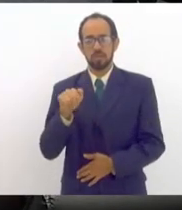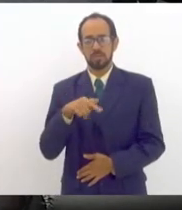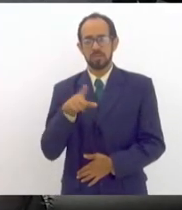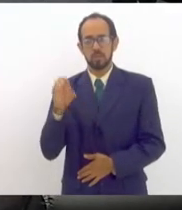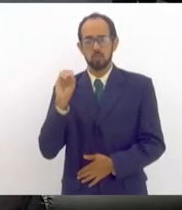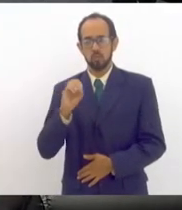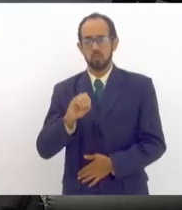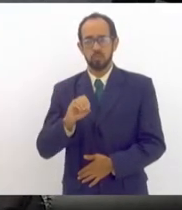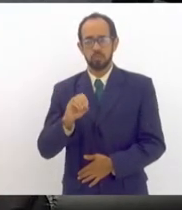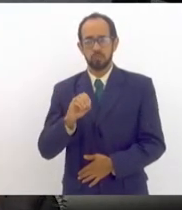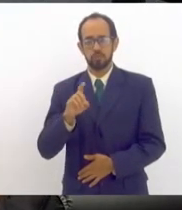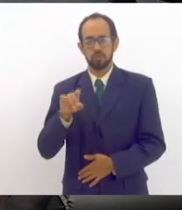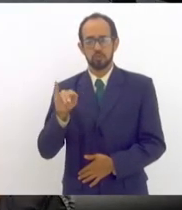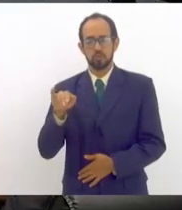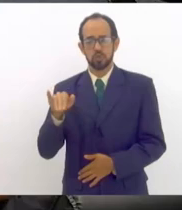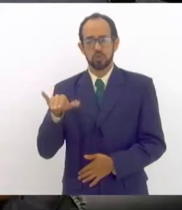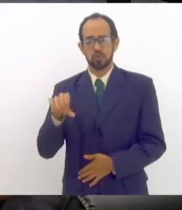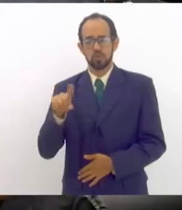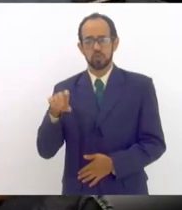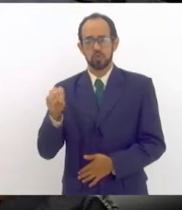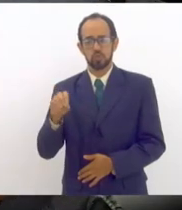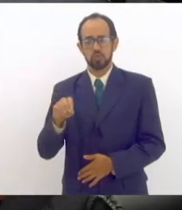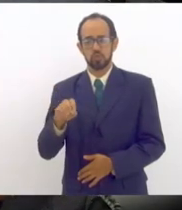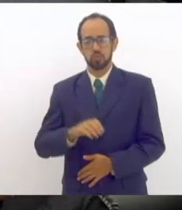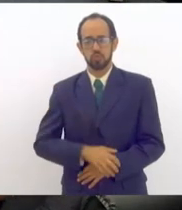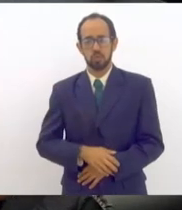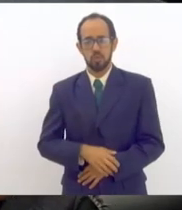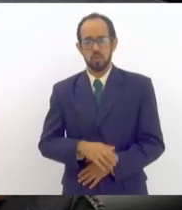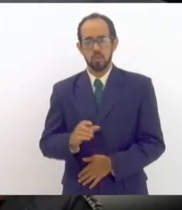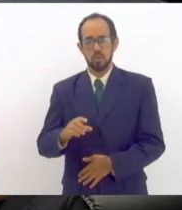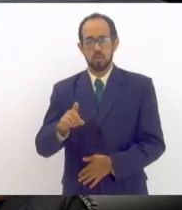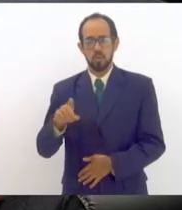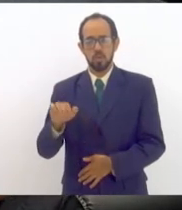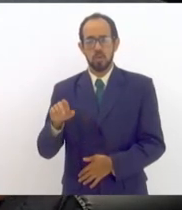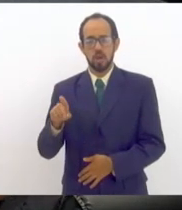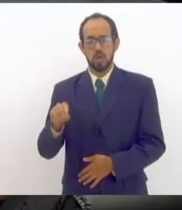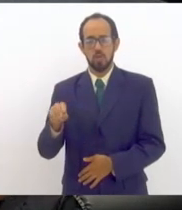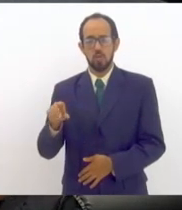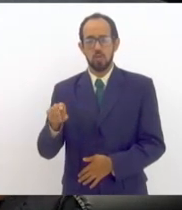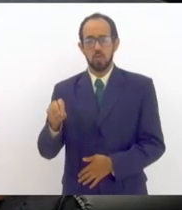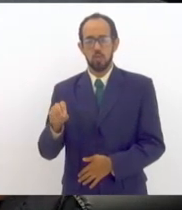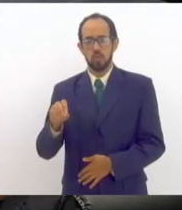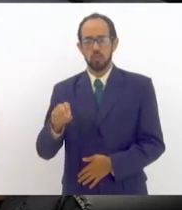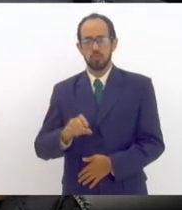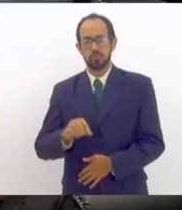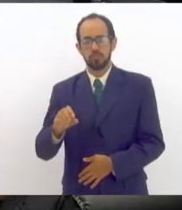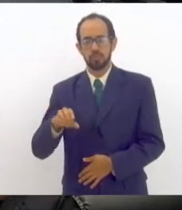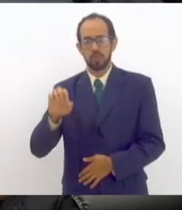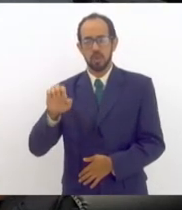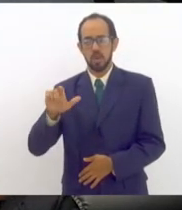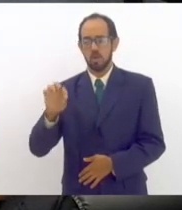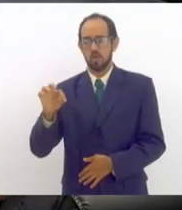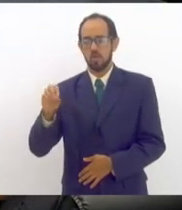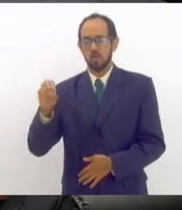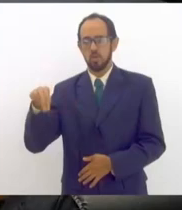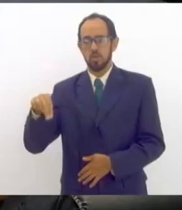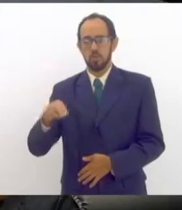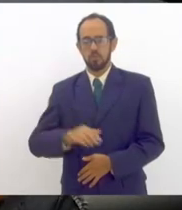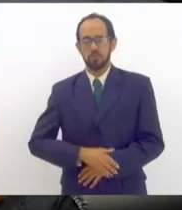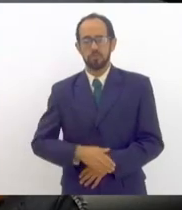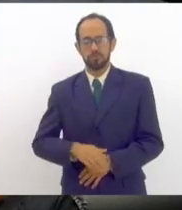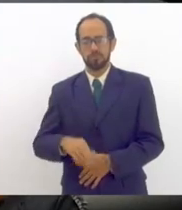Deputado Dionísio linsal Deputado Welton Cristo